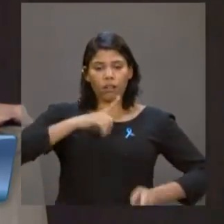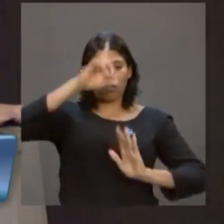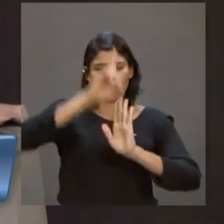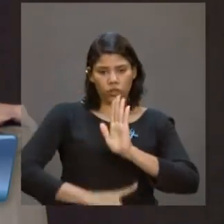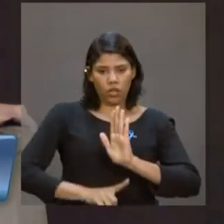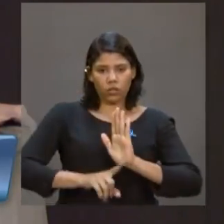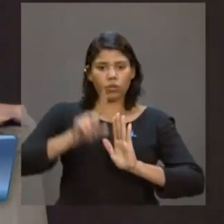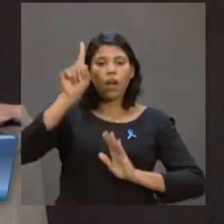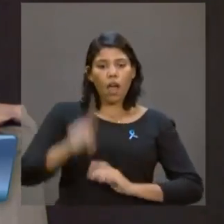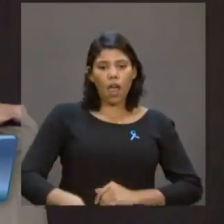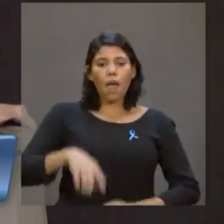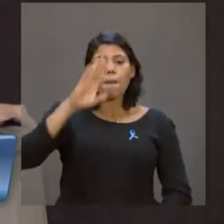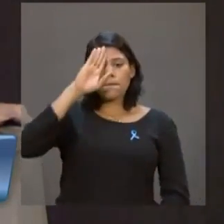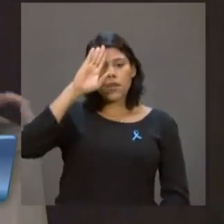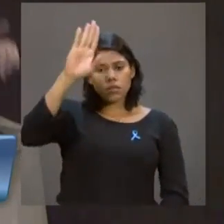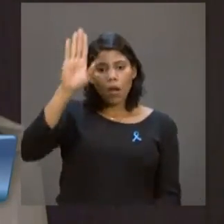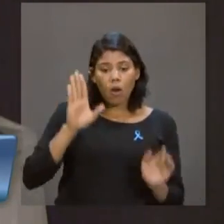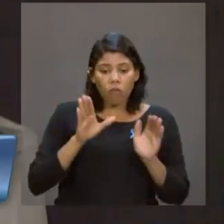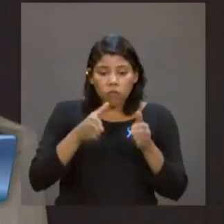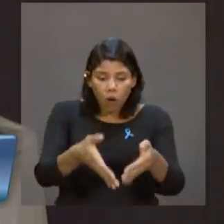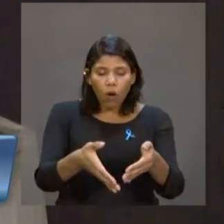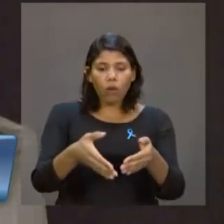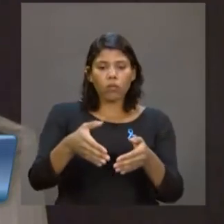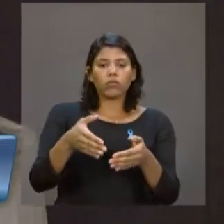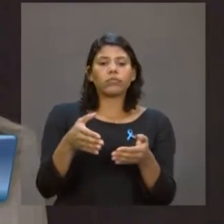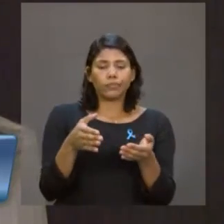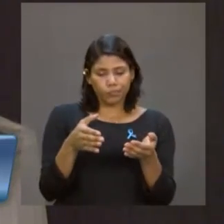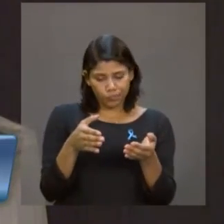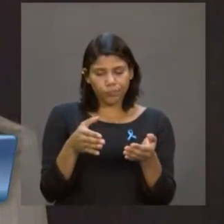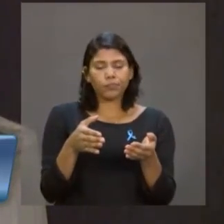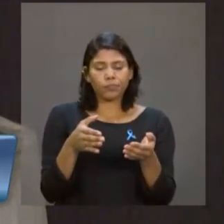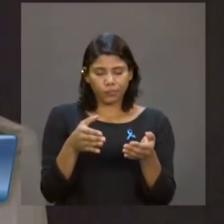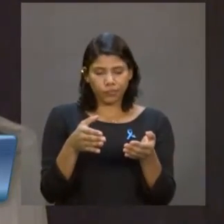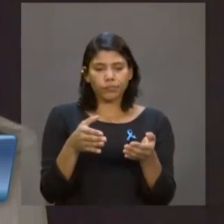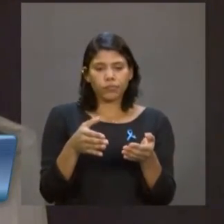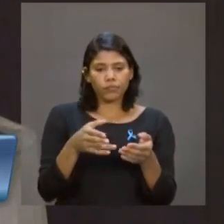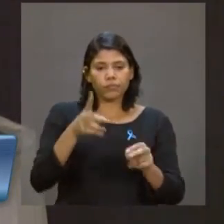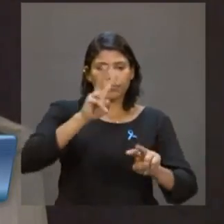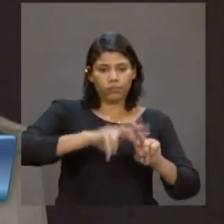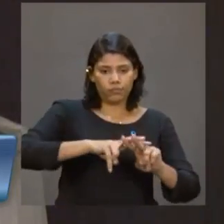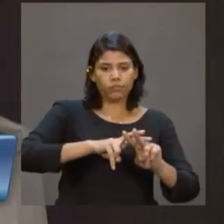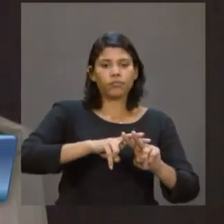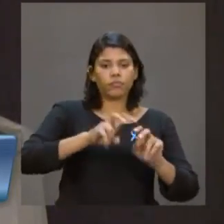Esse deve ser, sobretudo, o nosso paradigma e não ser refém do populismo penal. Muito obrigado.